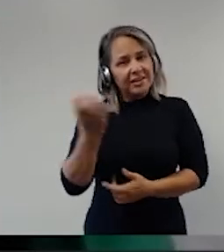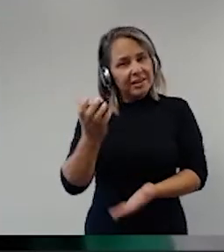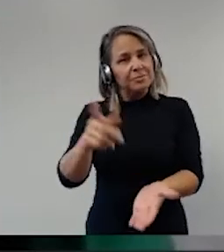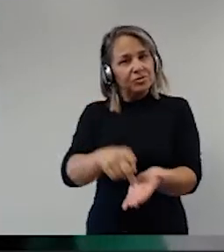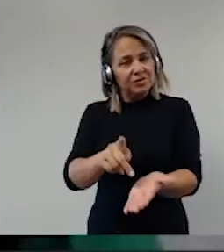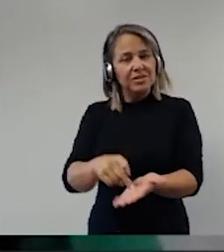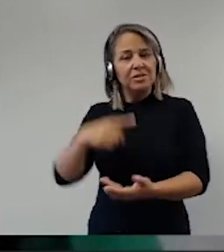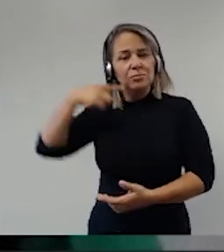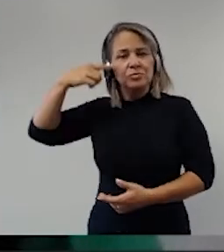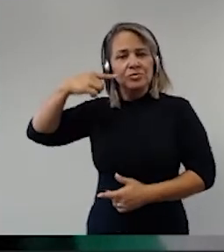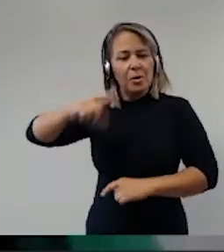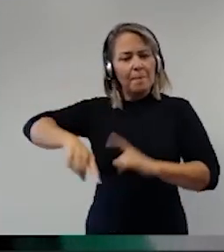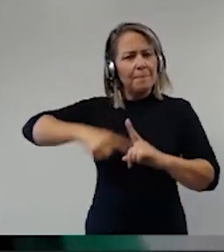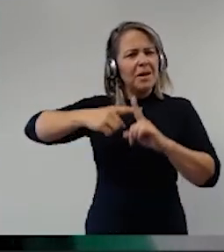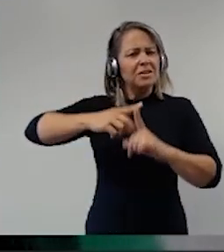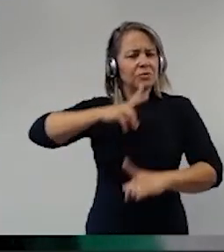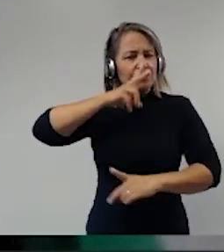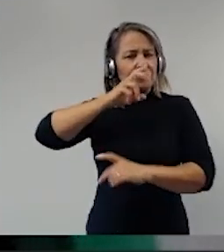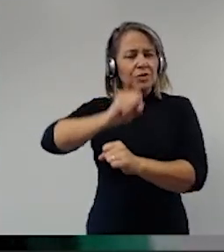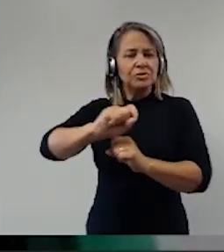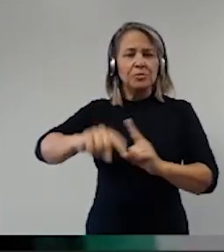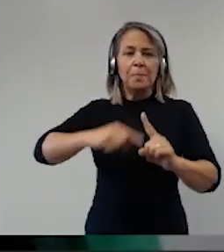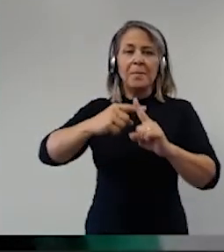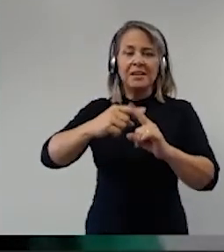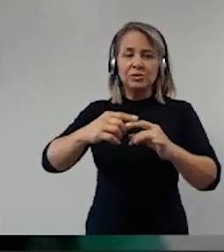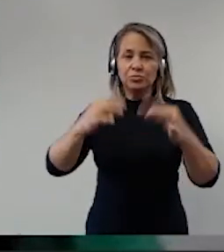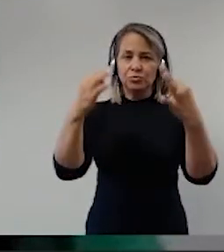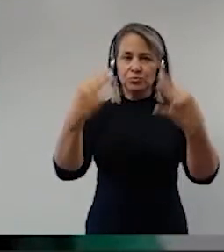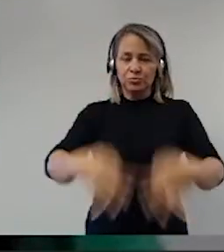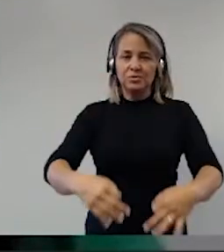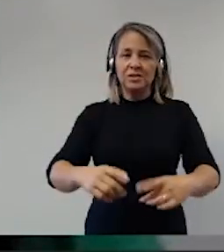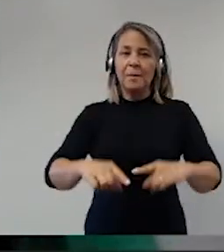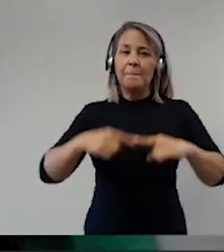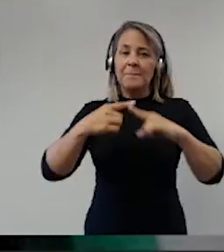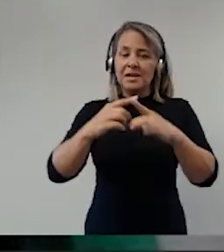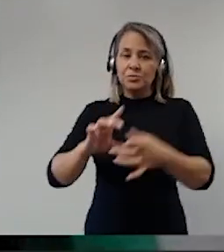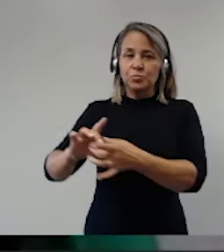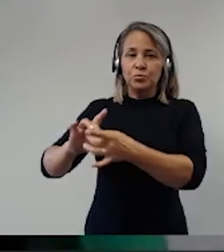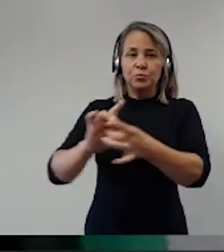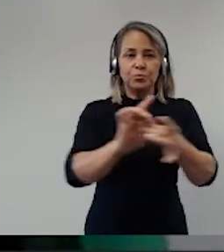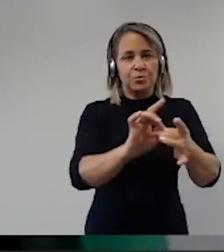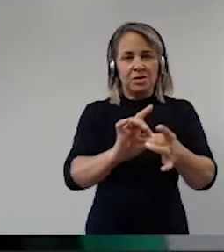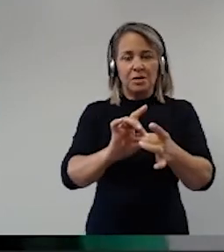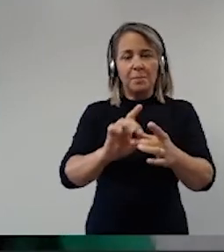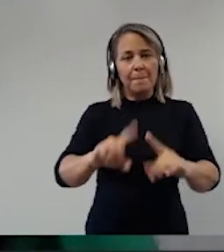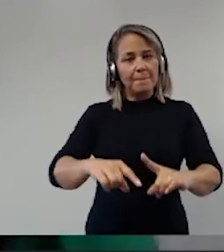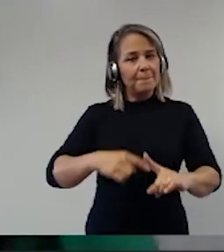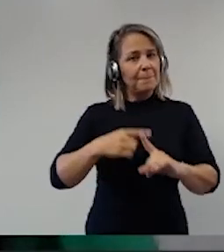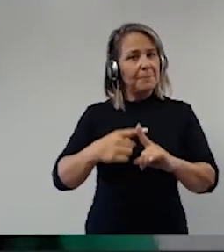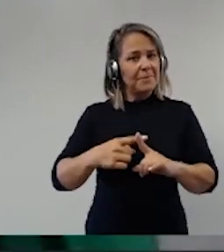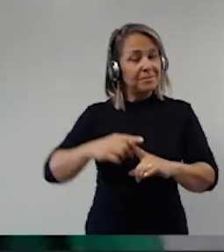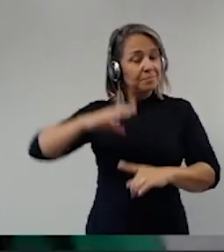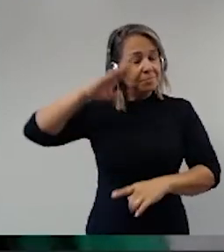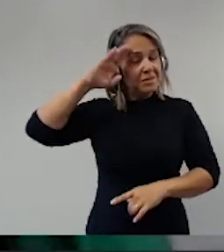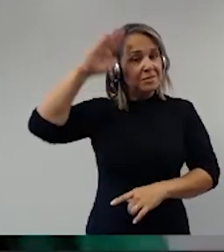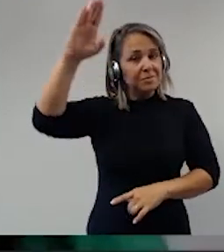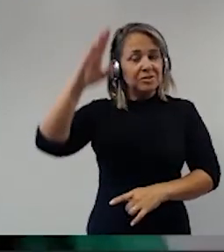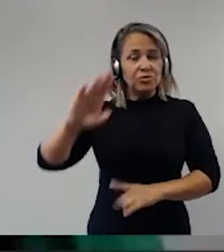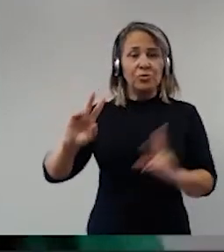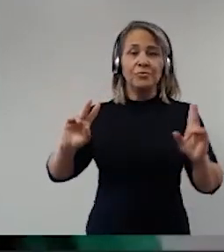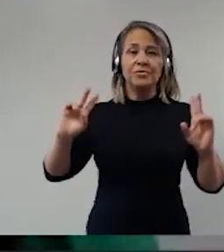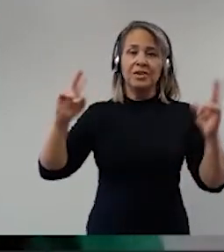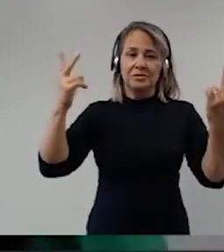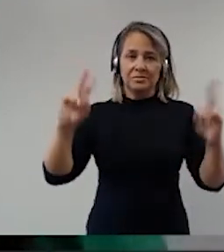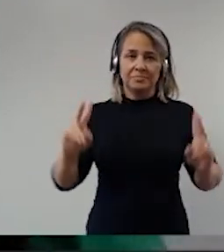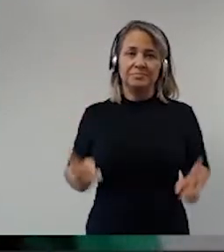advocacia mais forte, mais justa, mais consolidada, mas principalmente a gente quer uma jovem advocacia valorizada. A gente quer